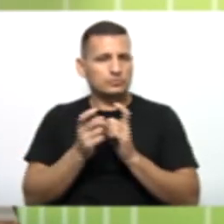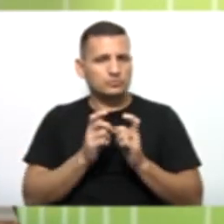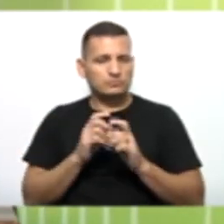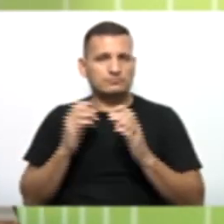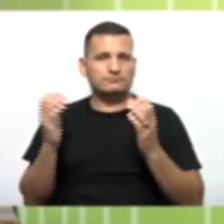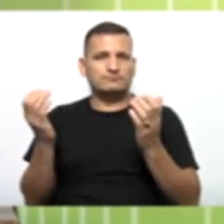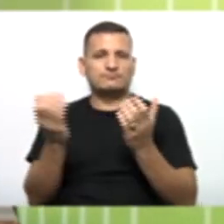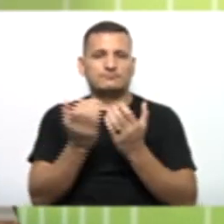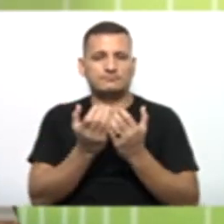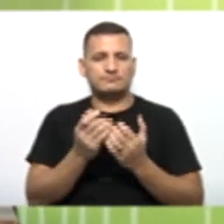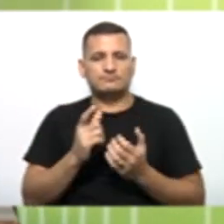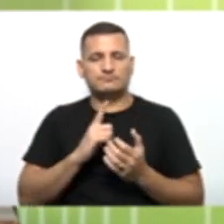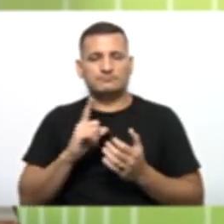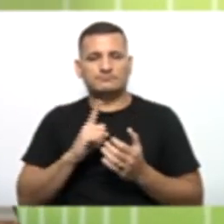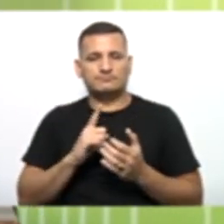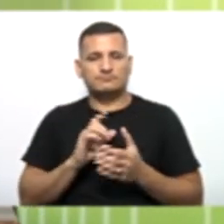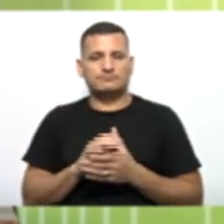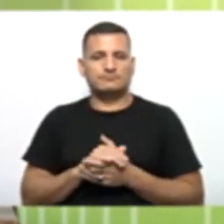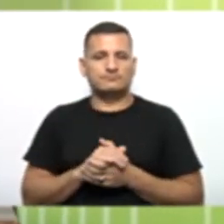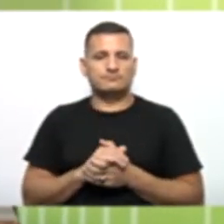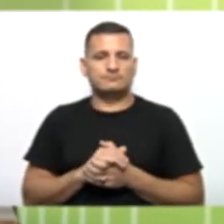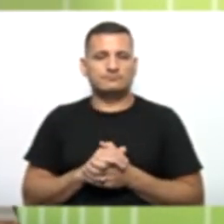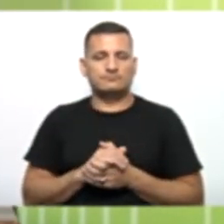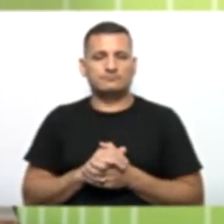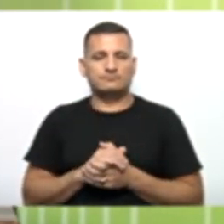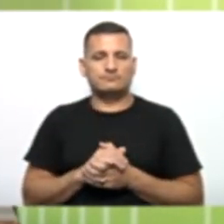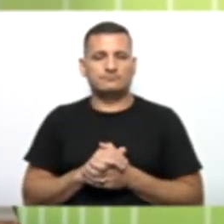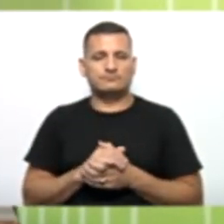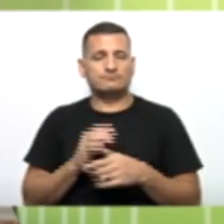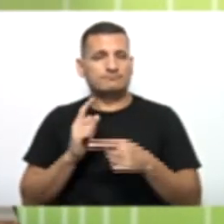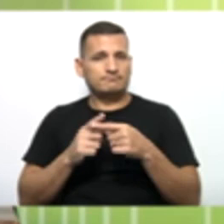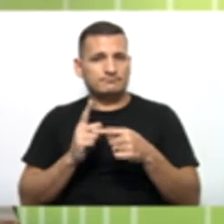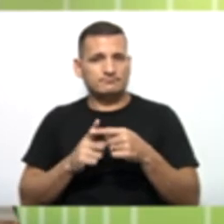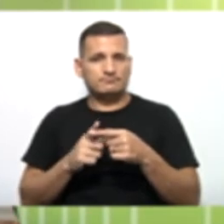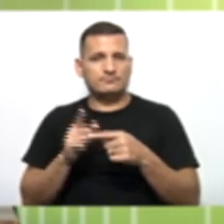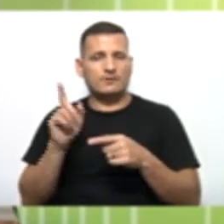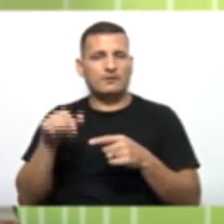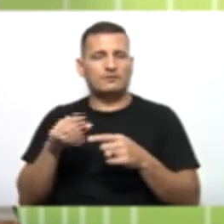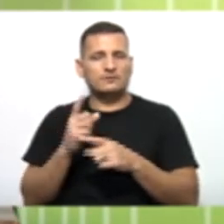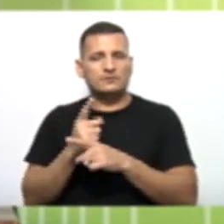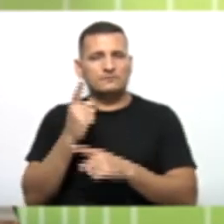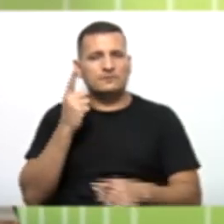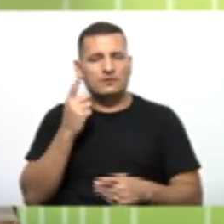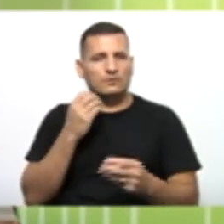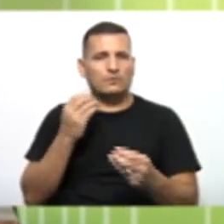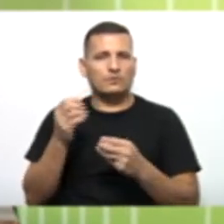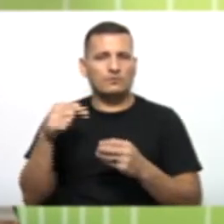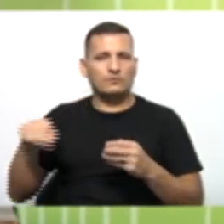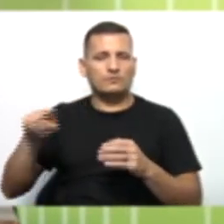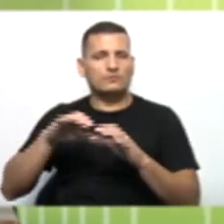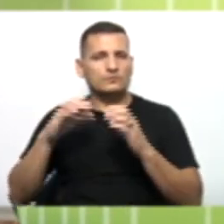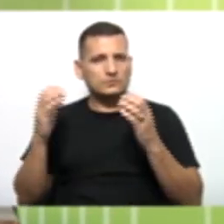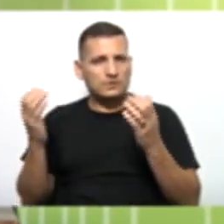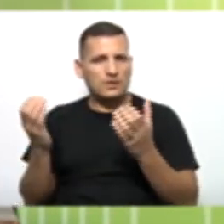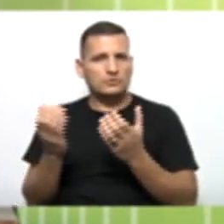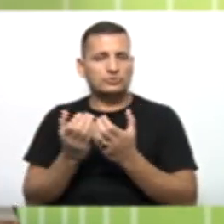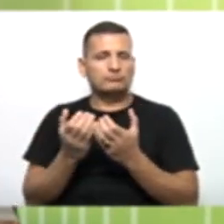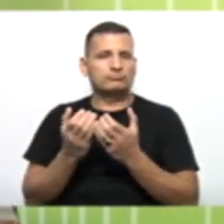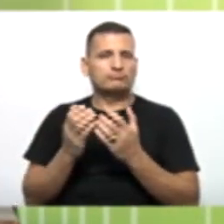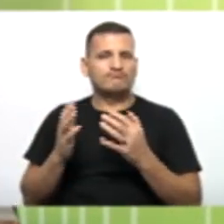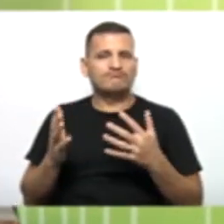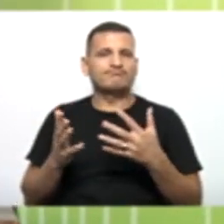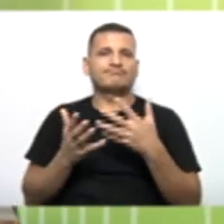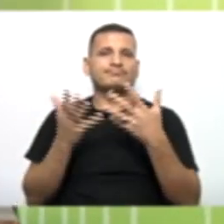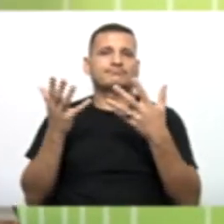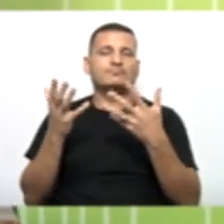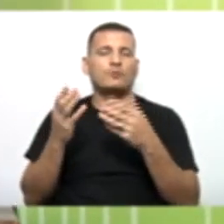comunidade, porque ela visa identificar como essa comunidade vai ser impactada, como o meio